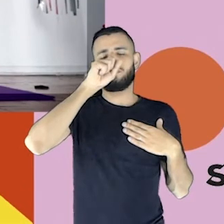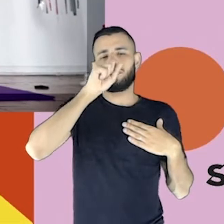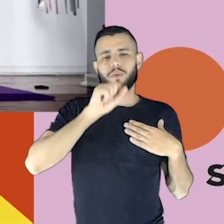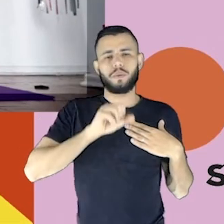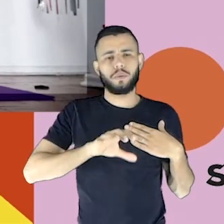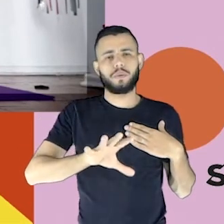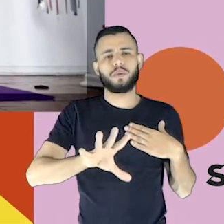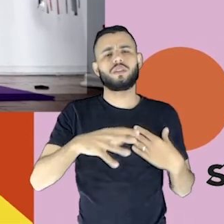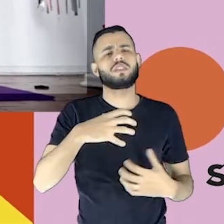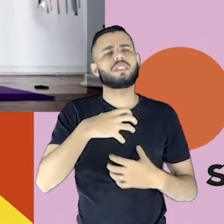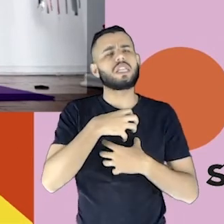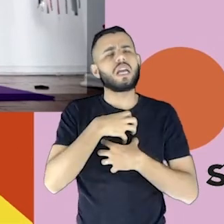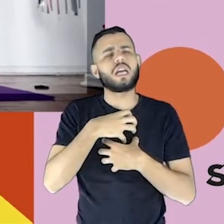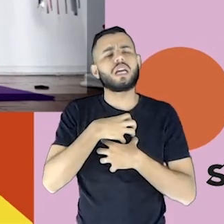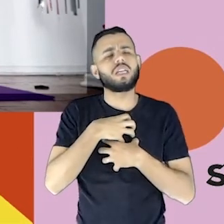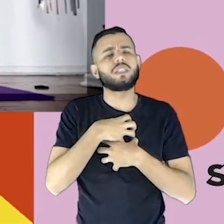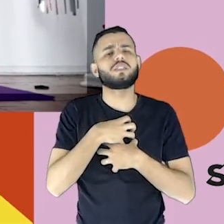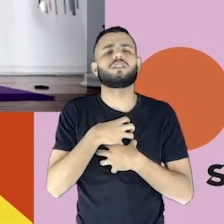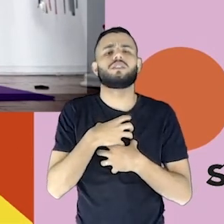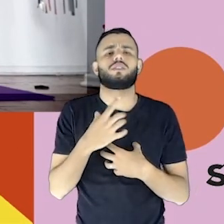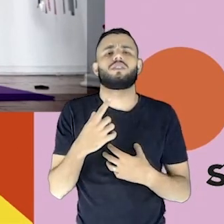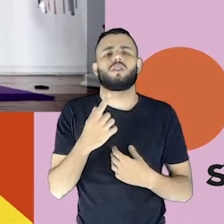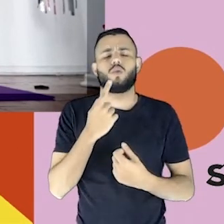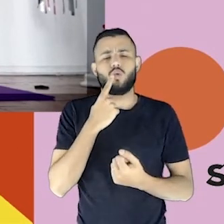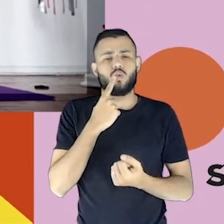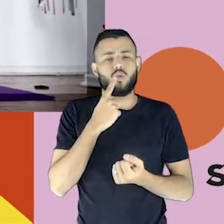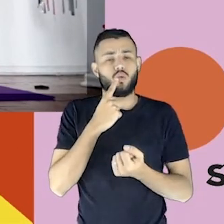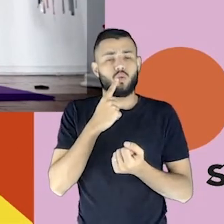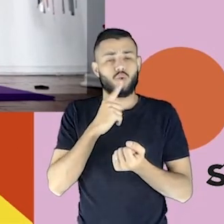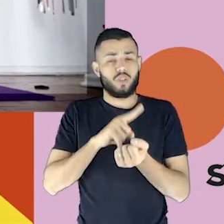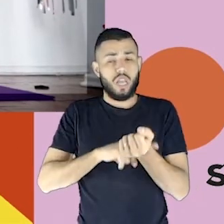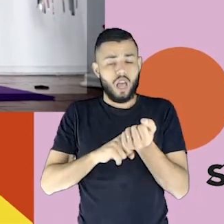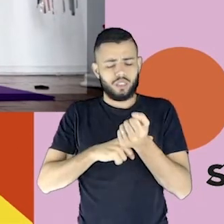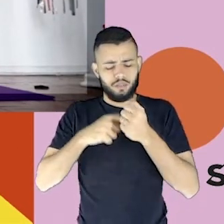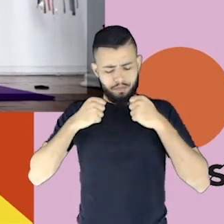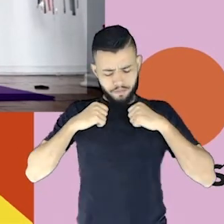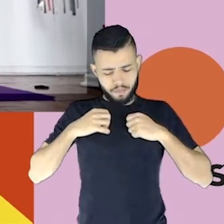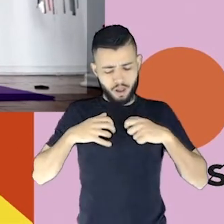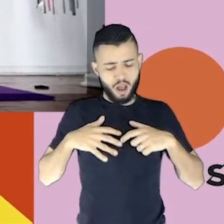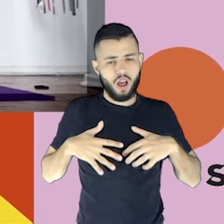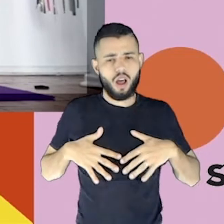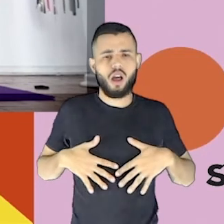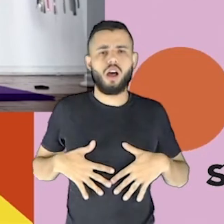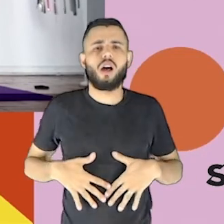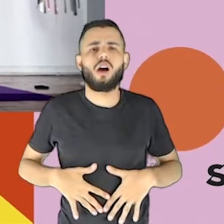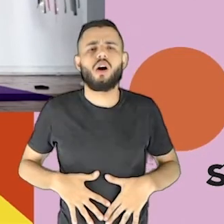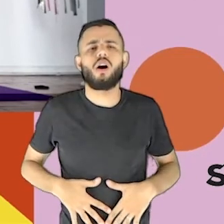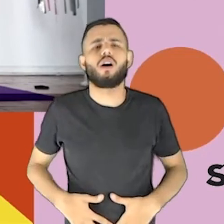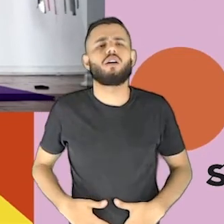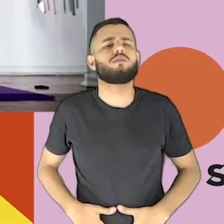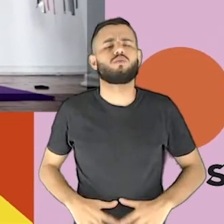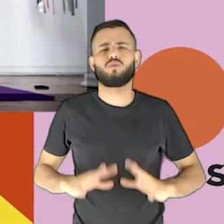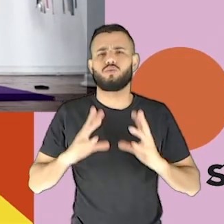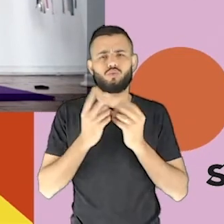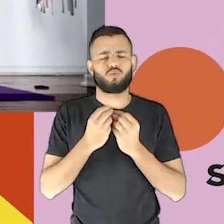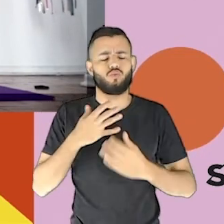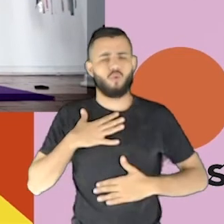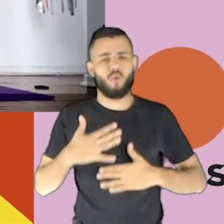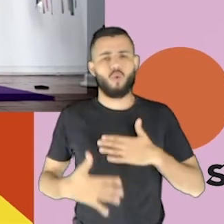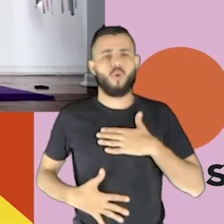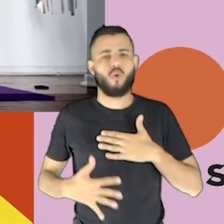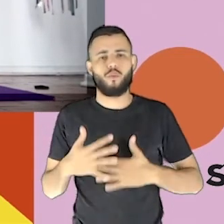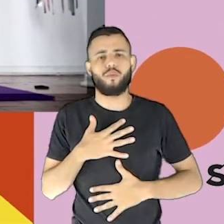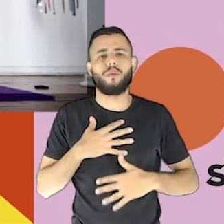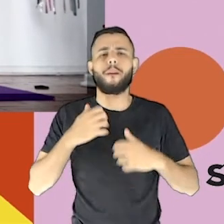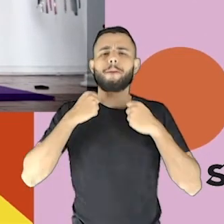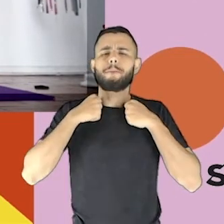sangue descendo pelas pernas, sente descendo pela matata, pelo joelho, pelas coxas,